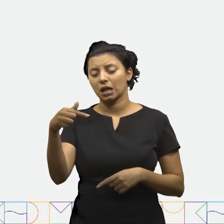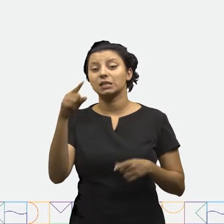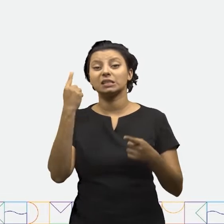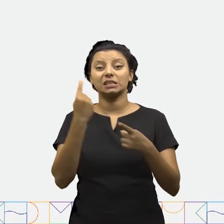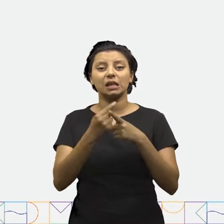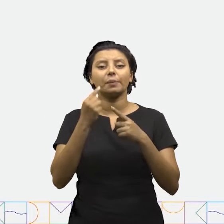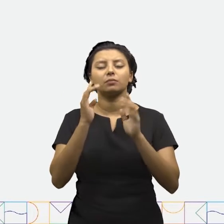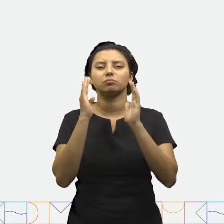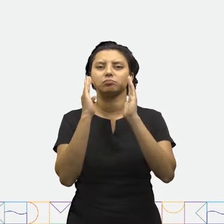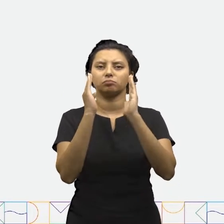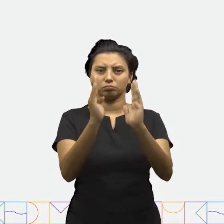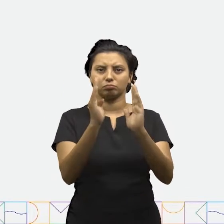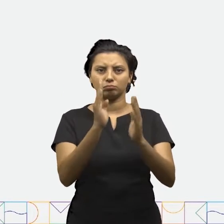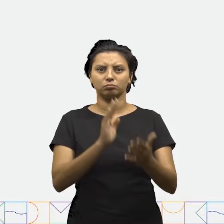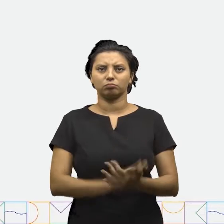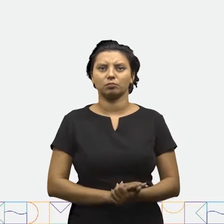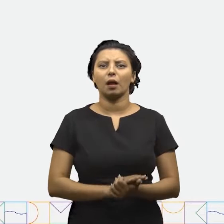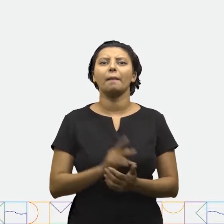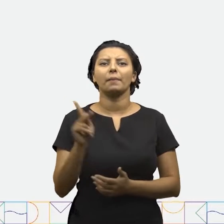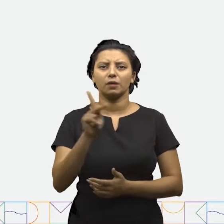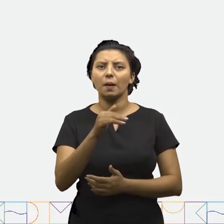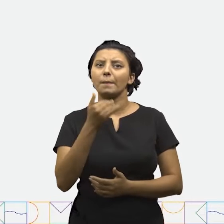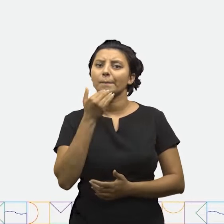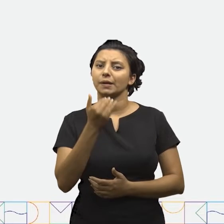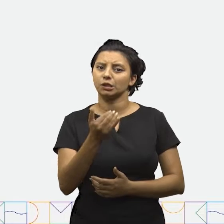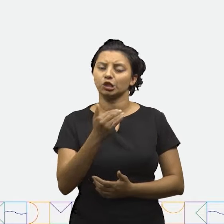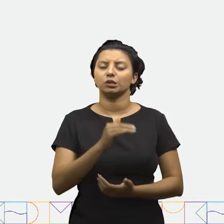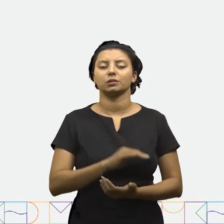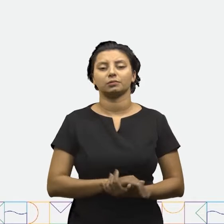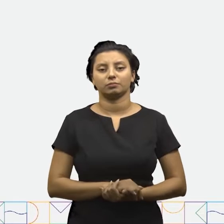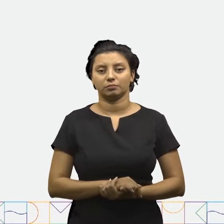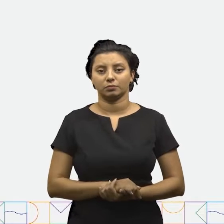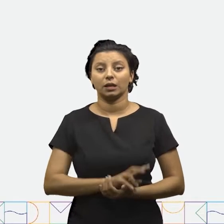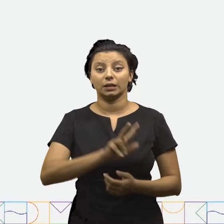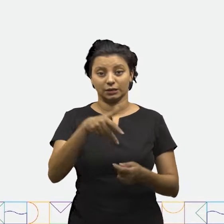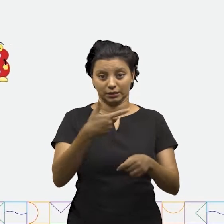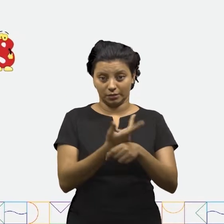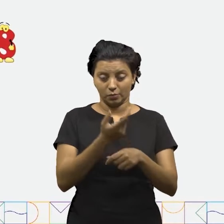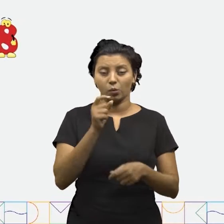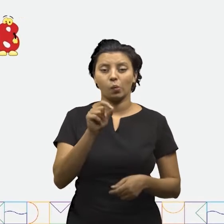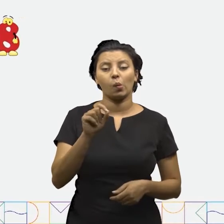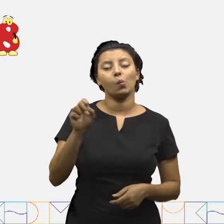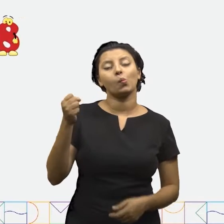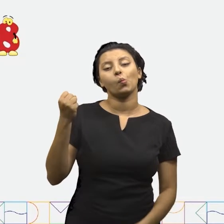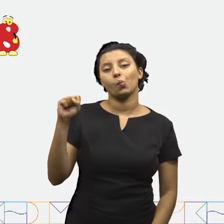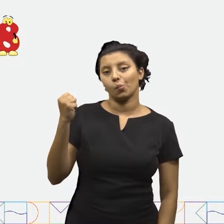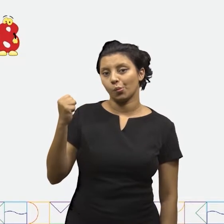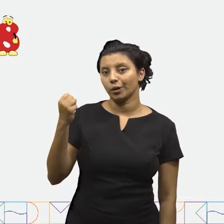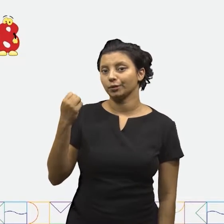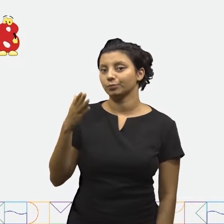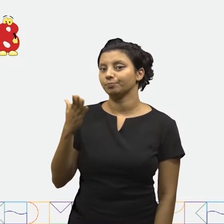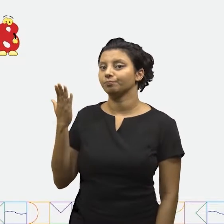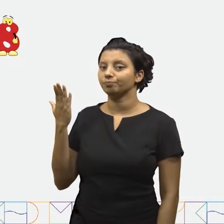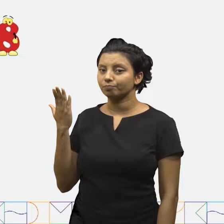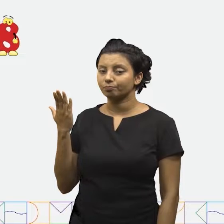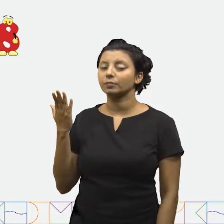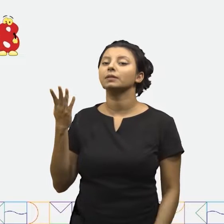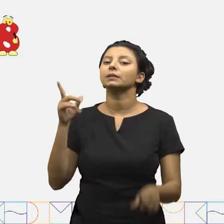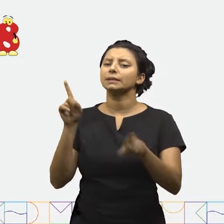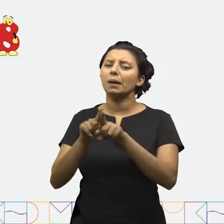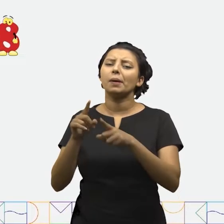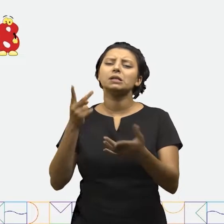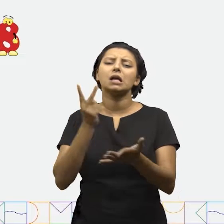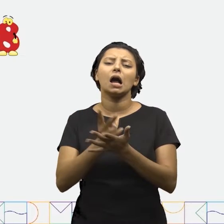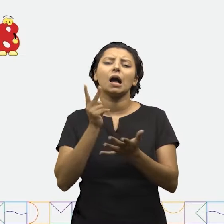ficava virado para frente, como sua professora solicitava. Depois dele, vinha o número 8, que